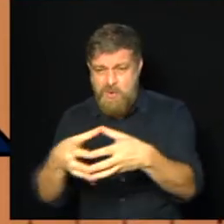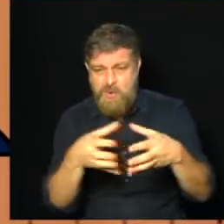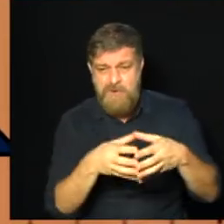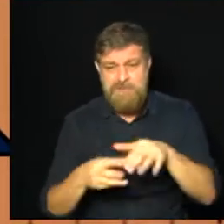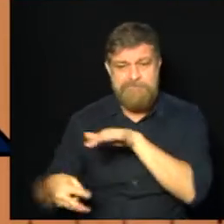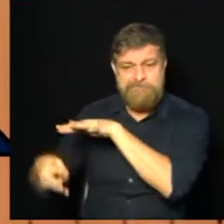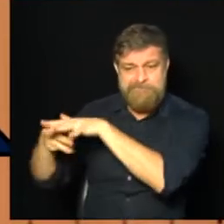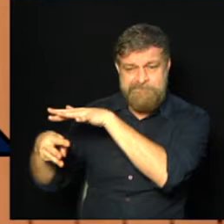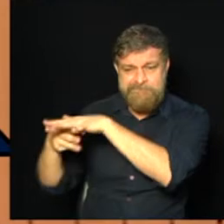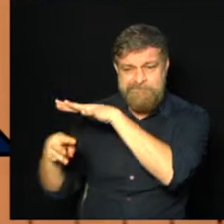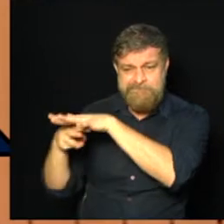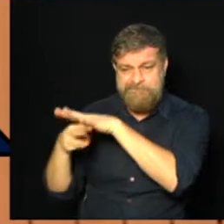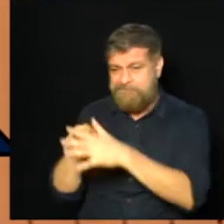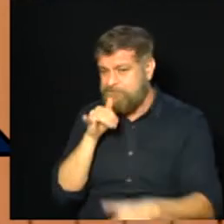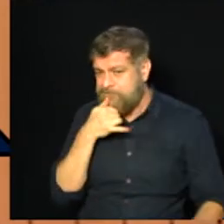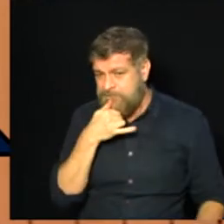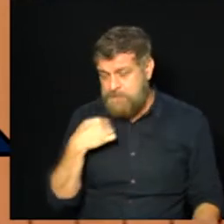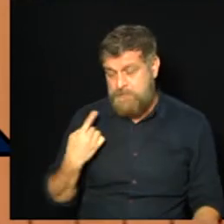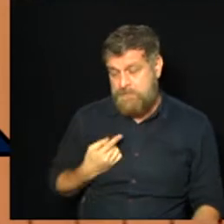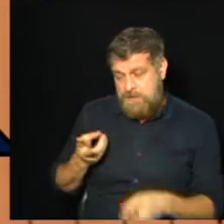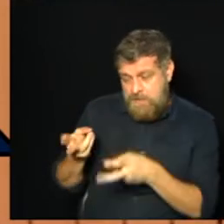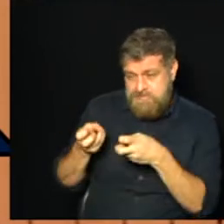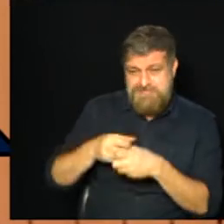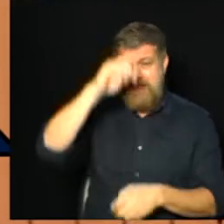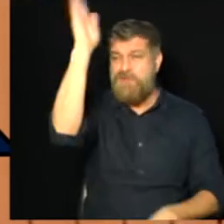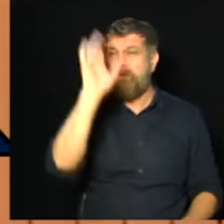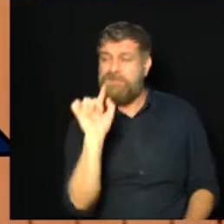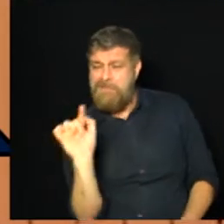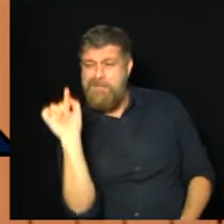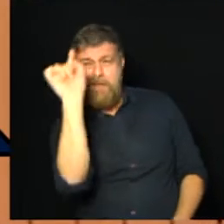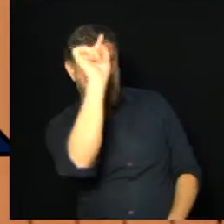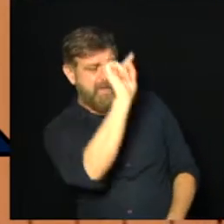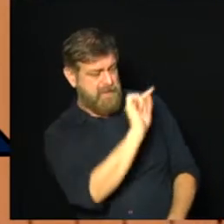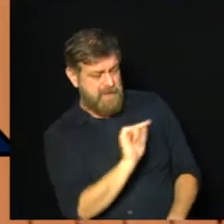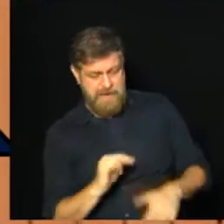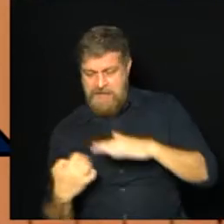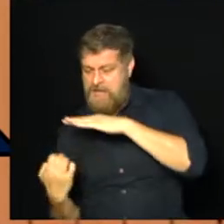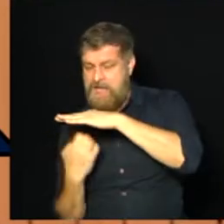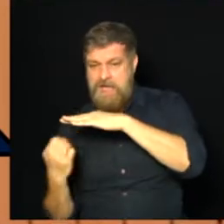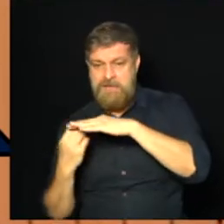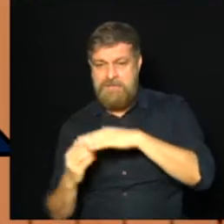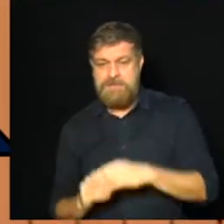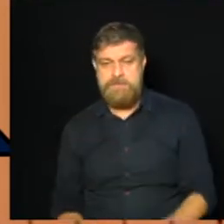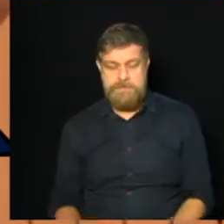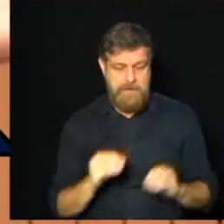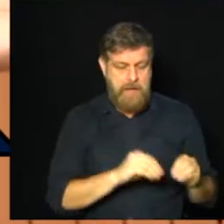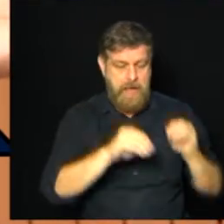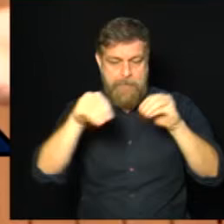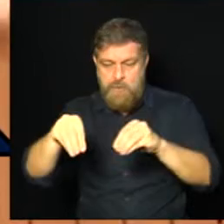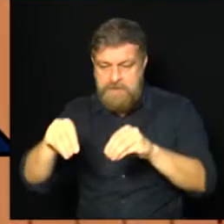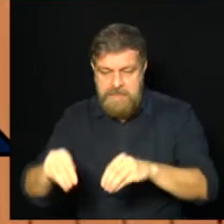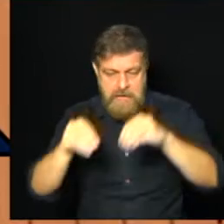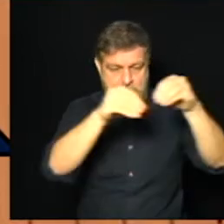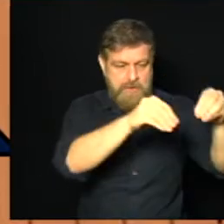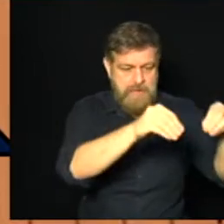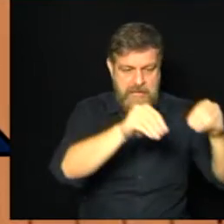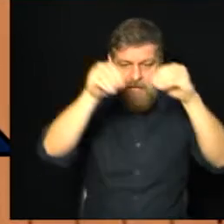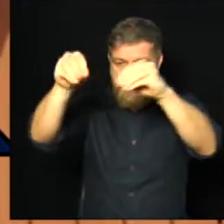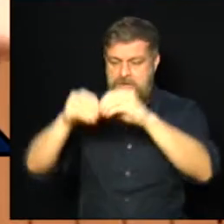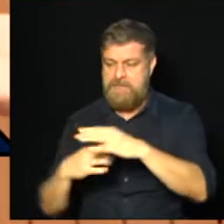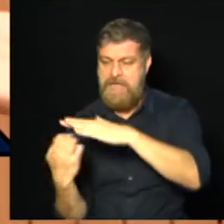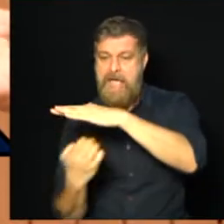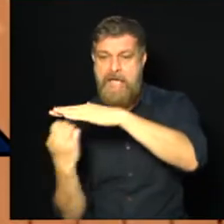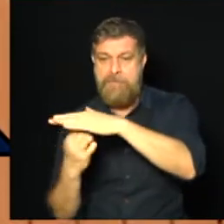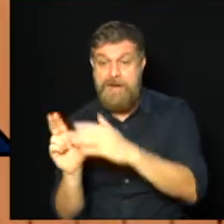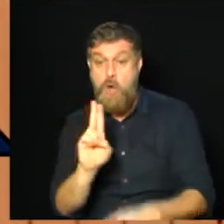Infelizmente, a gente tem visto isso Brasil afora, que são empresas que ficam mudando alterando a razão social para disputar